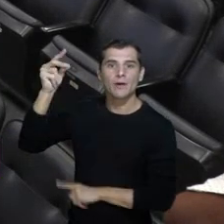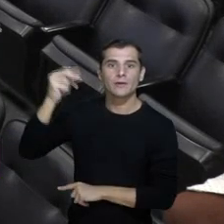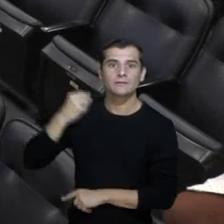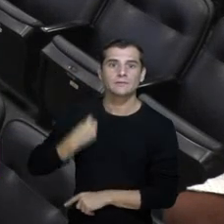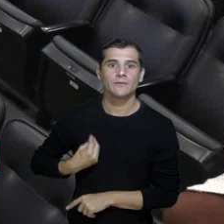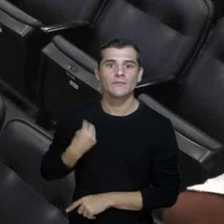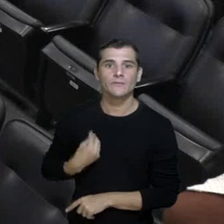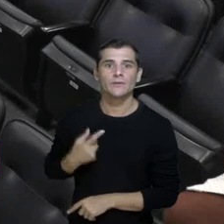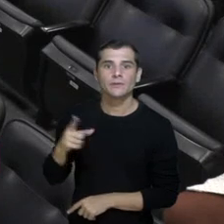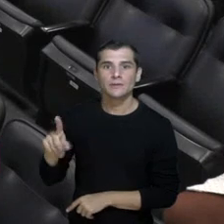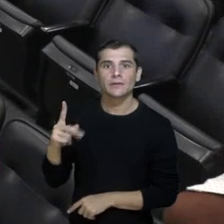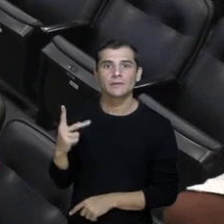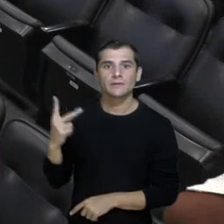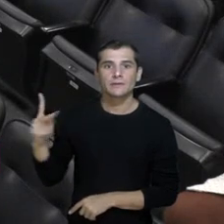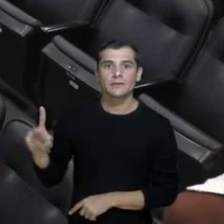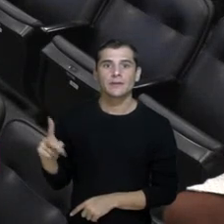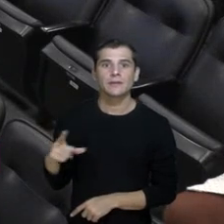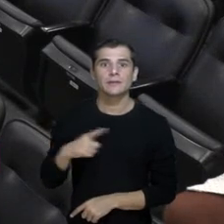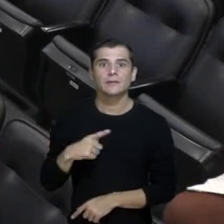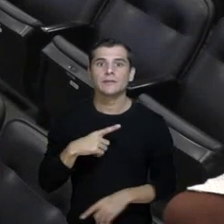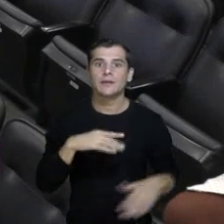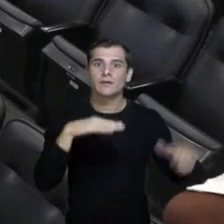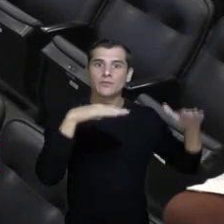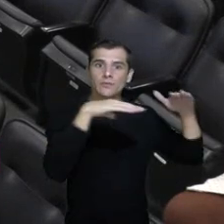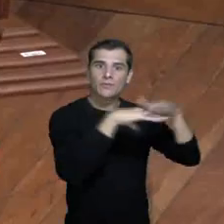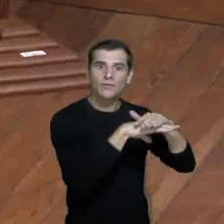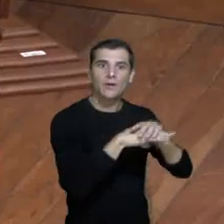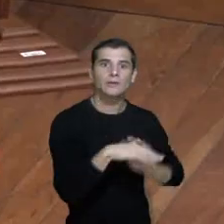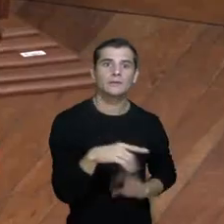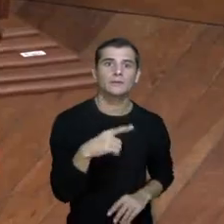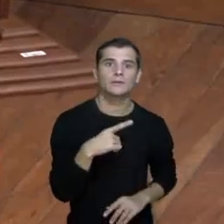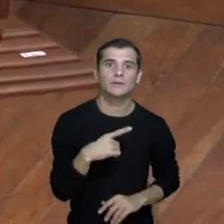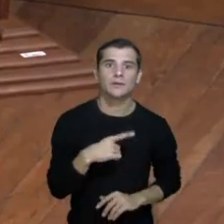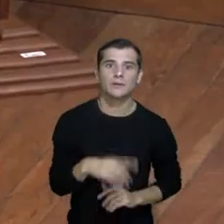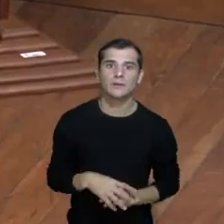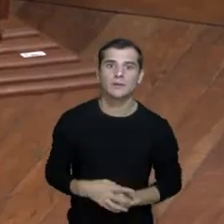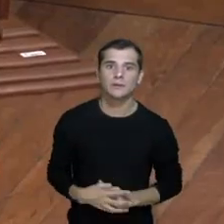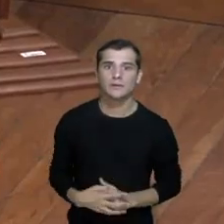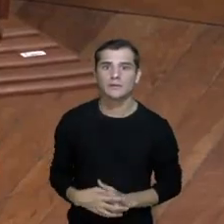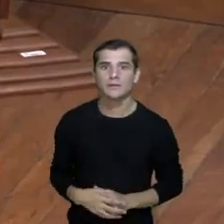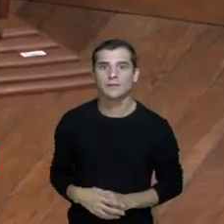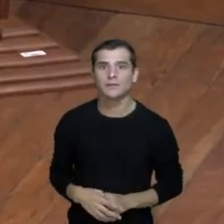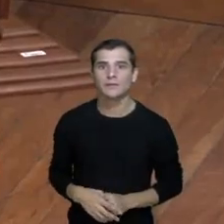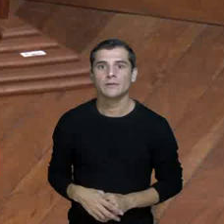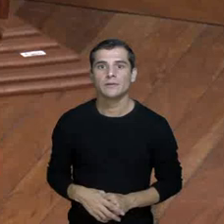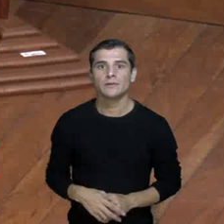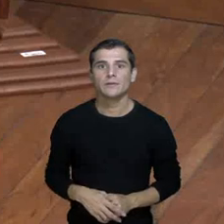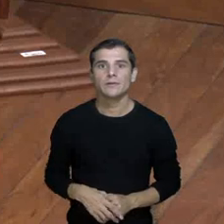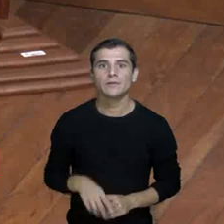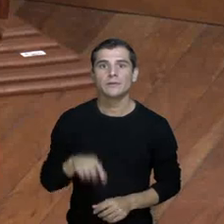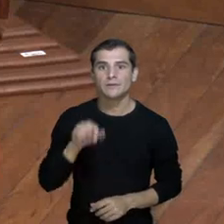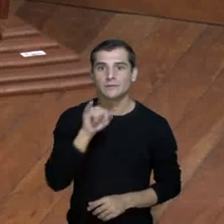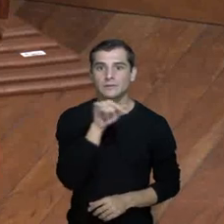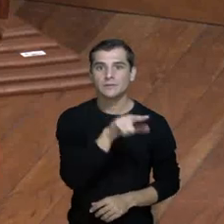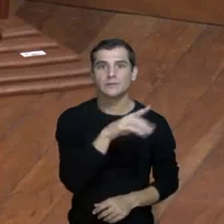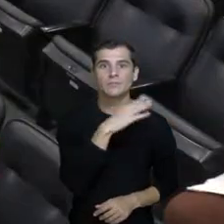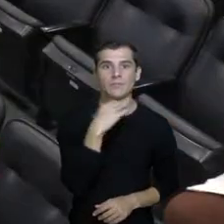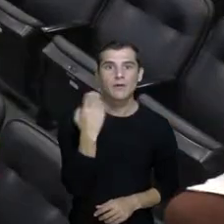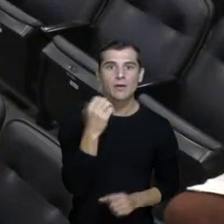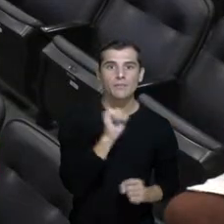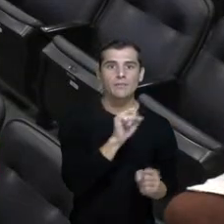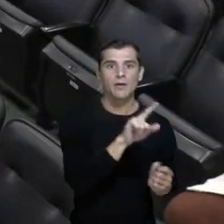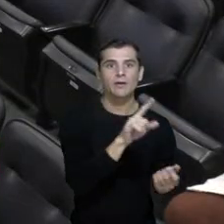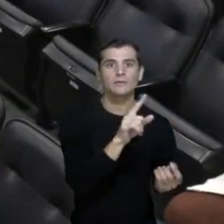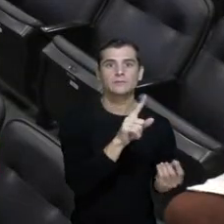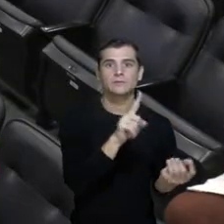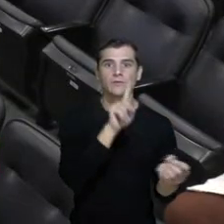desce mas tá em depósito lá com deixa lá ela em depósito aquilo lá é um troféu mas quando eu falecer por favor devolva a prancha para o